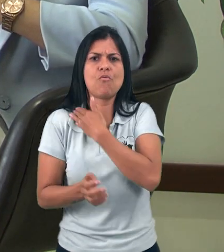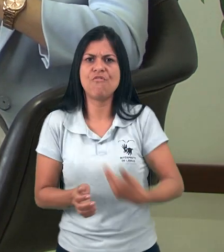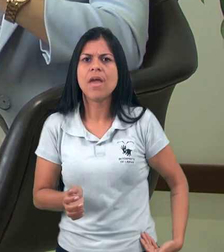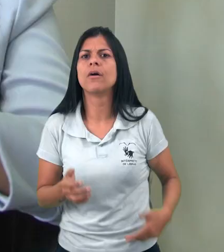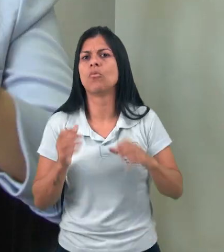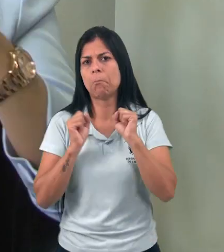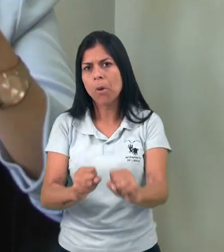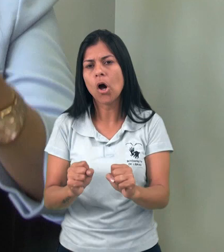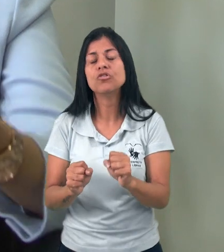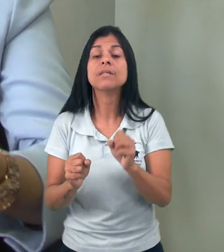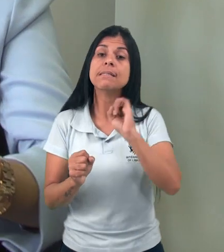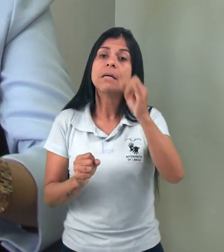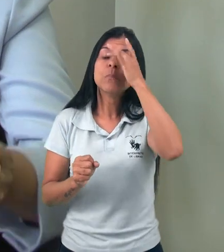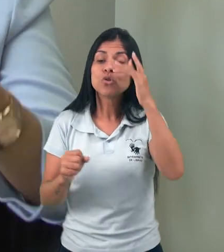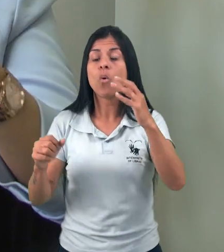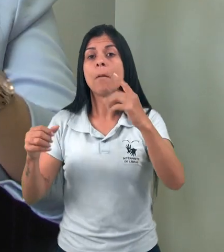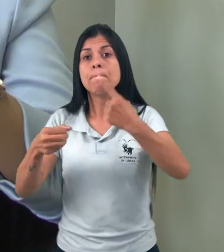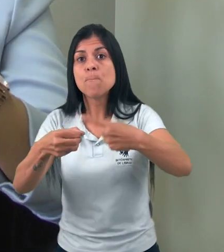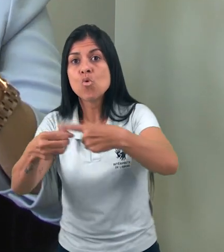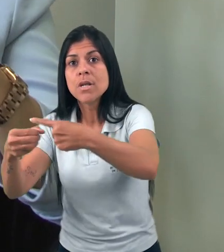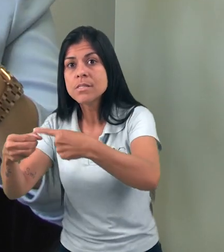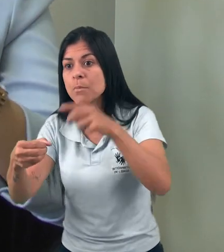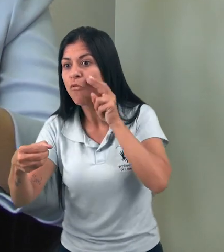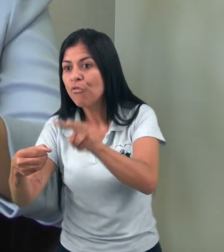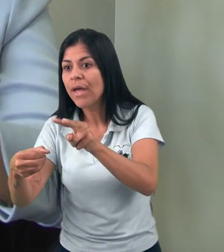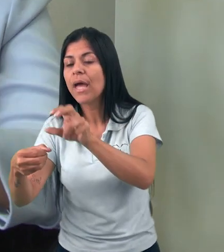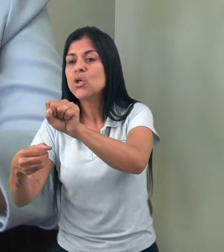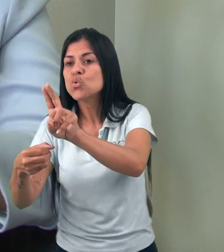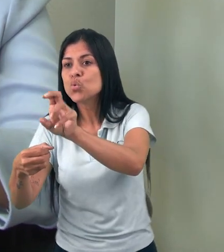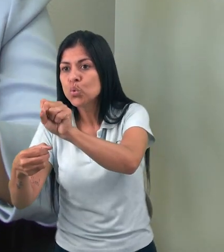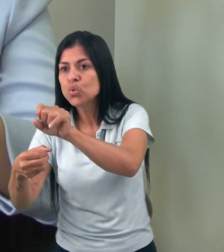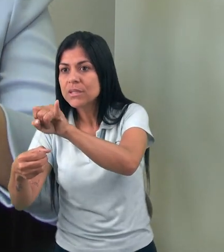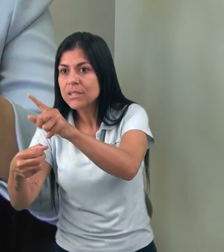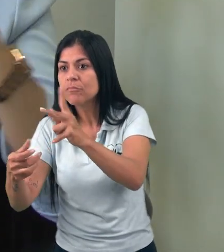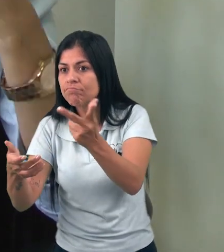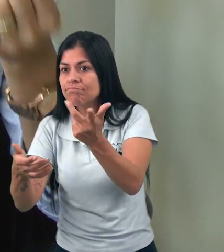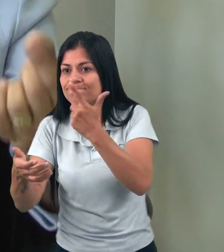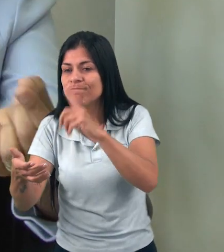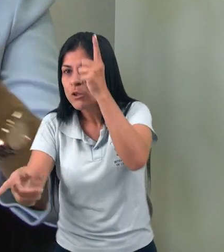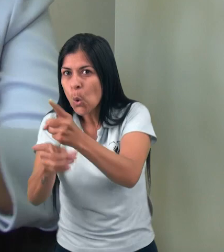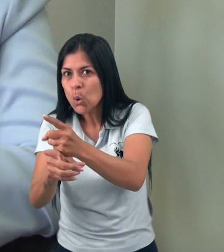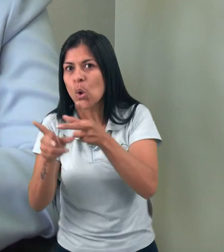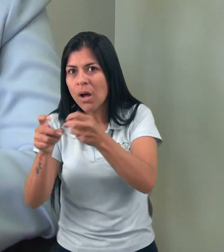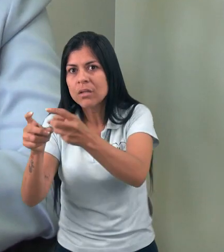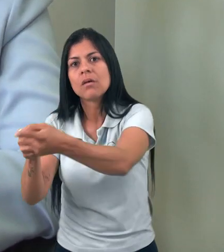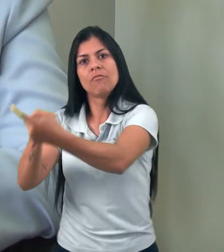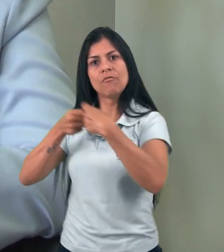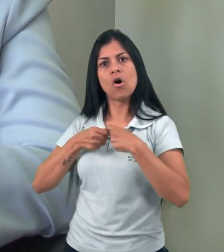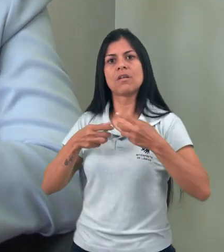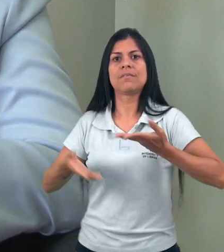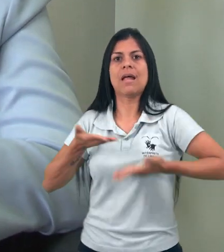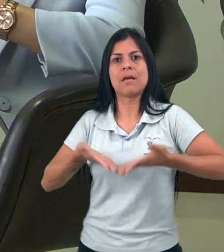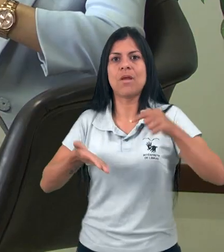Estado. Então, os pacientes vão ao seu município, eles são atendidos nas unidades básicas de saúde e de lá eles são encaminhados para